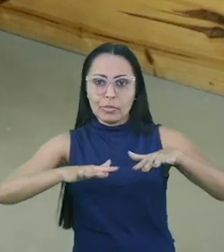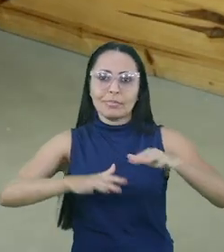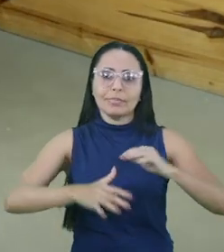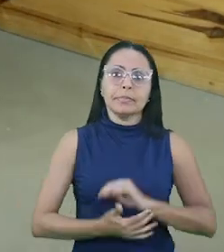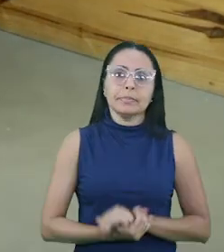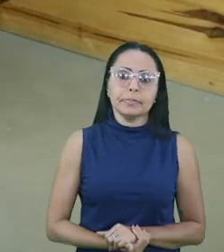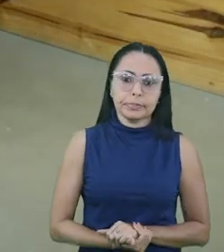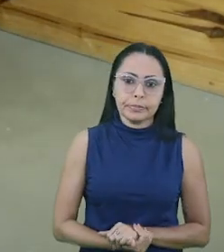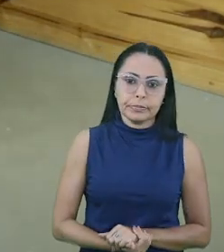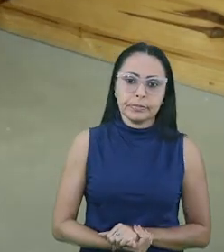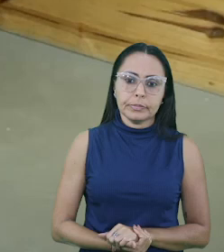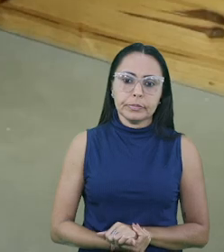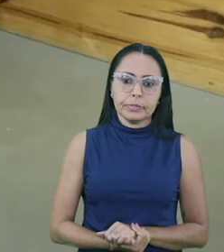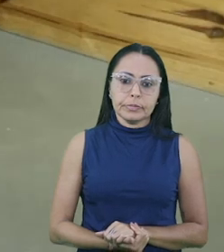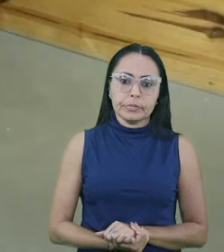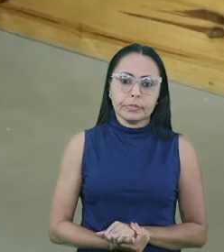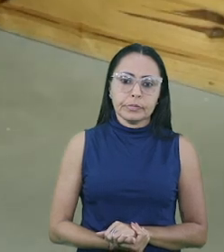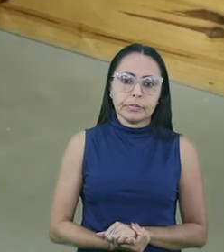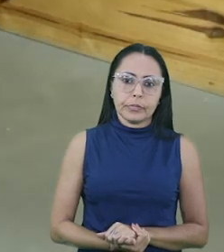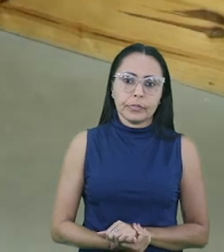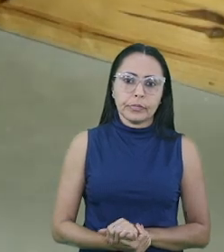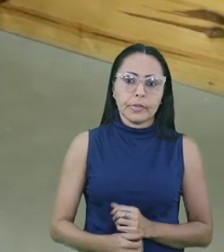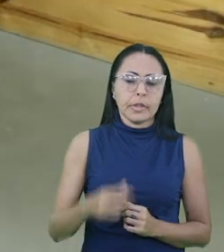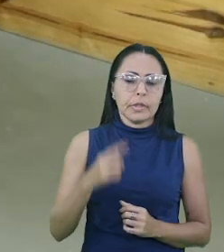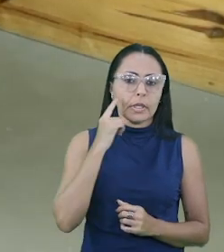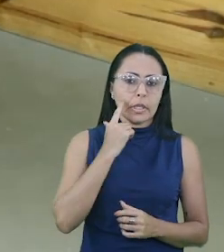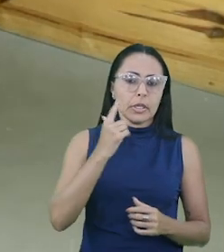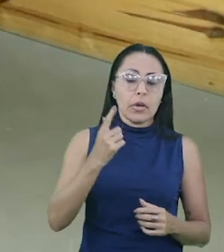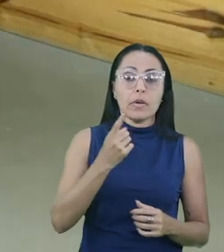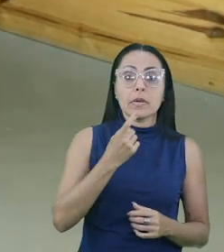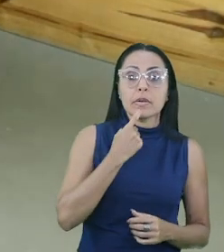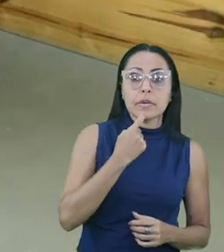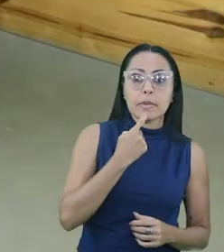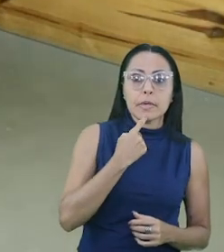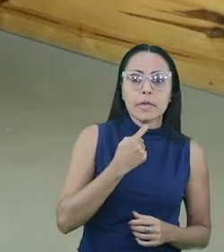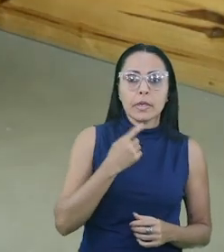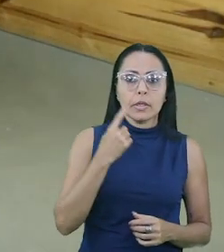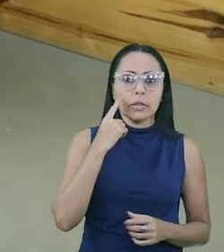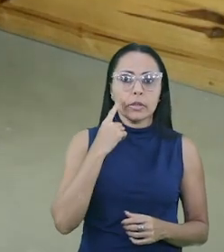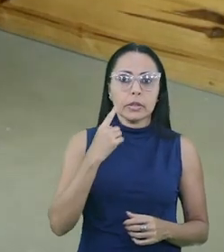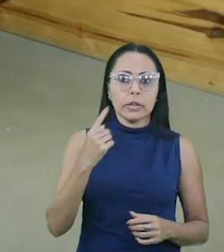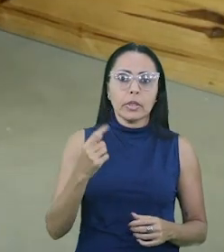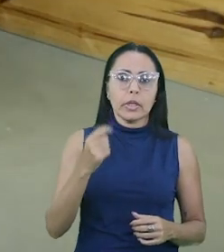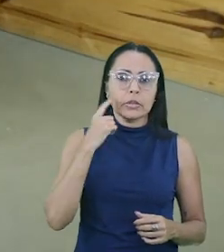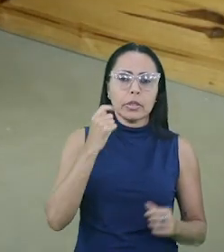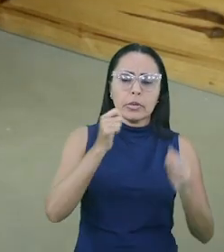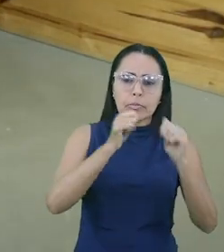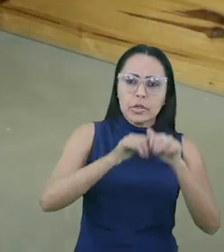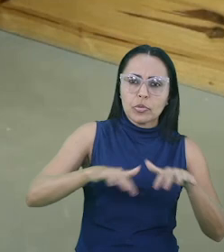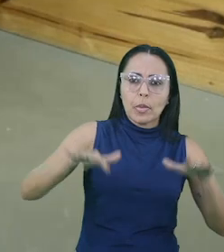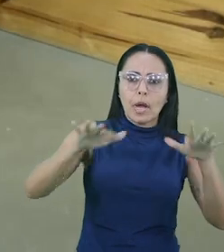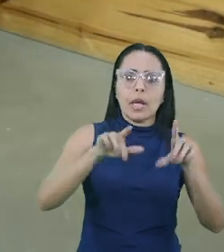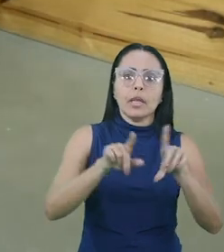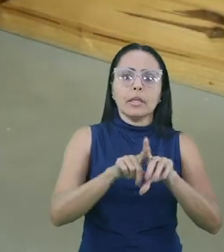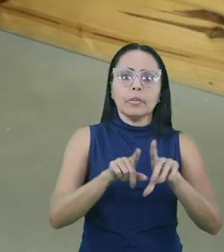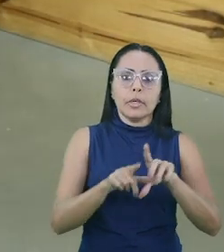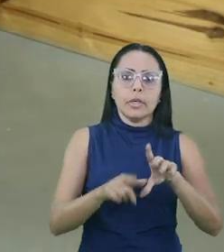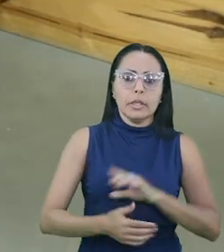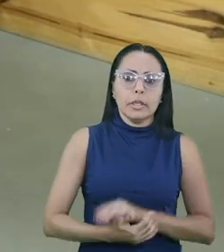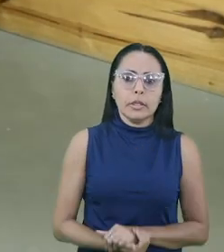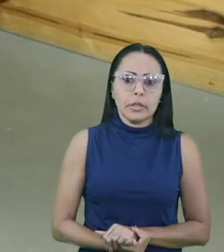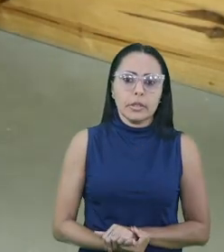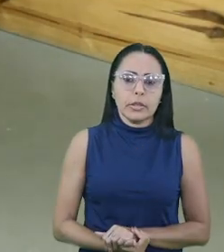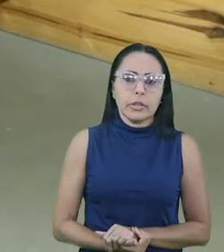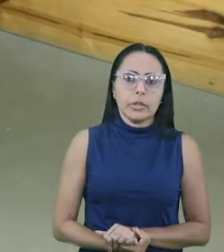tinta que está aqui é um vermelho, inclusive, a gente espalha a tinta sobre a superfície